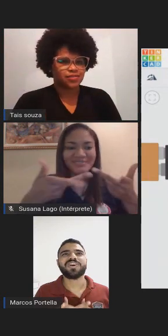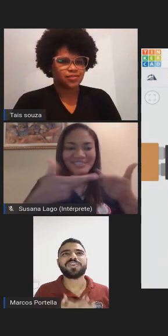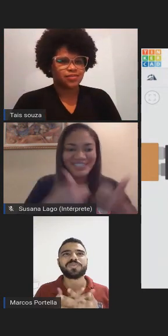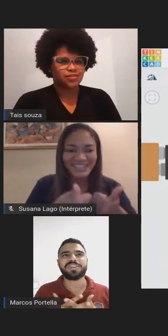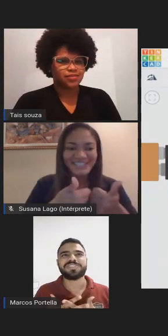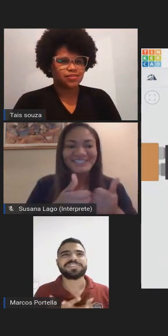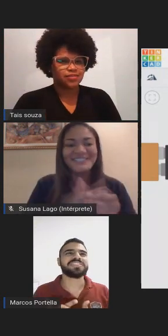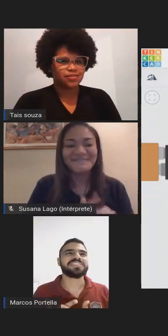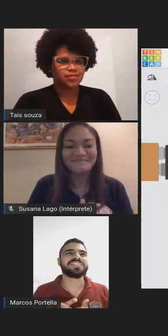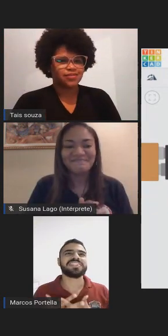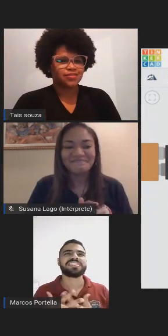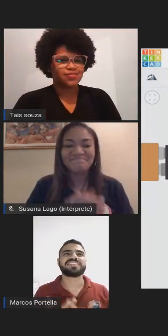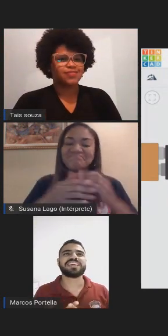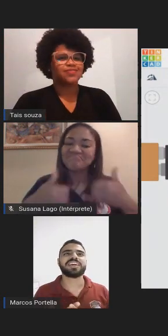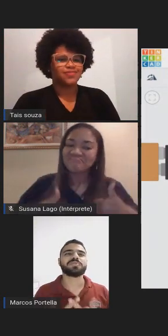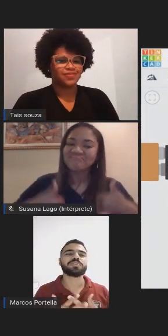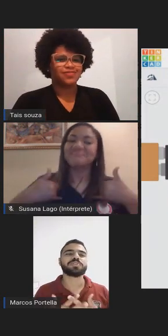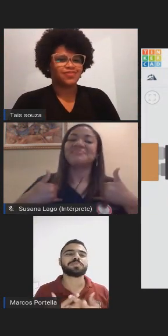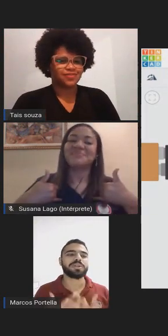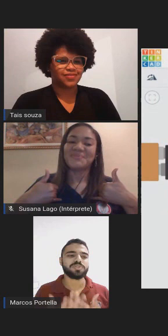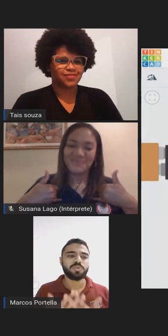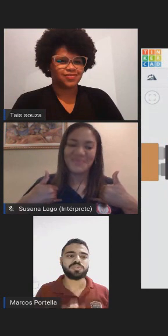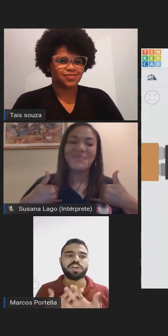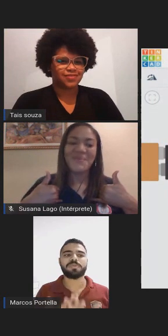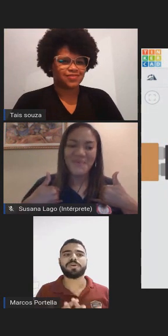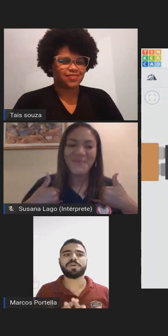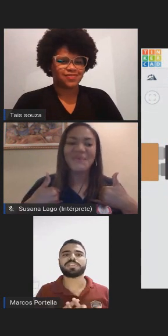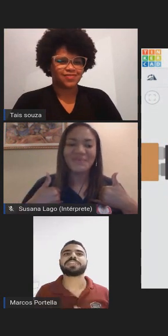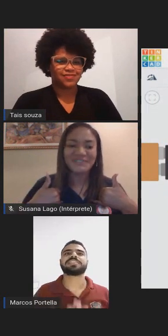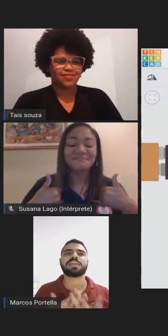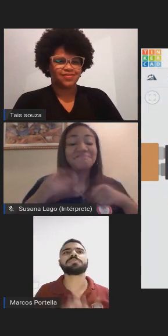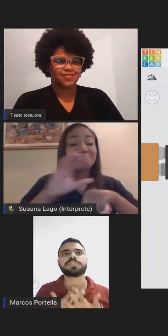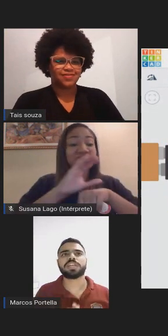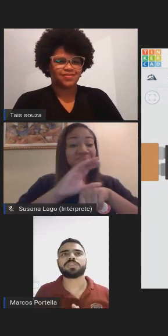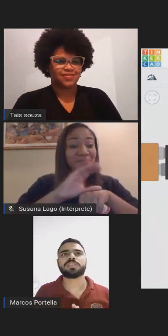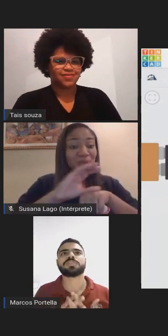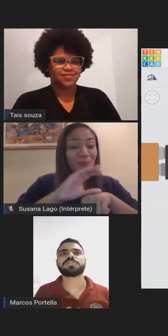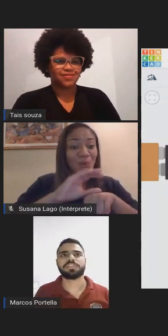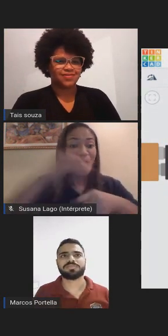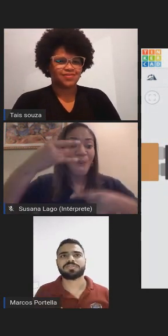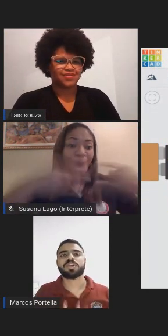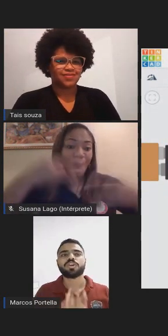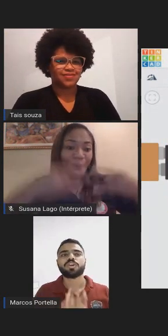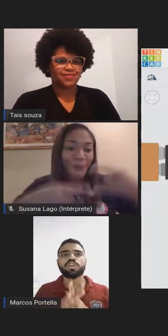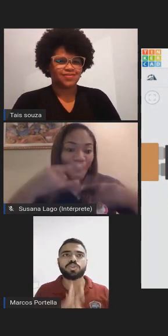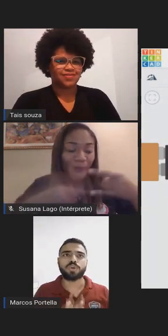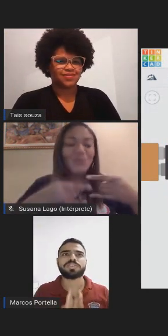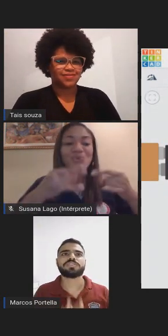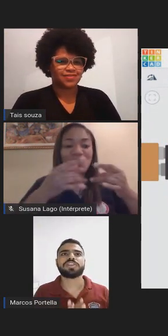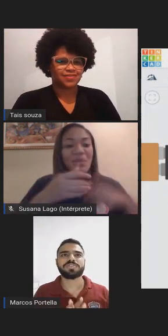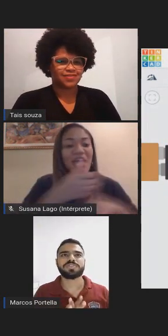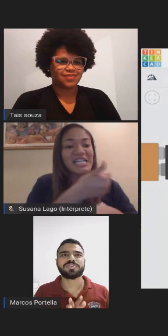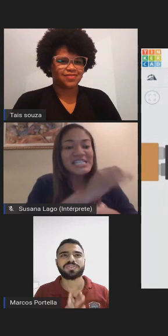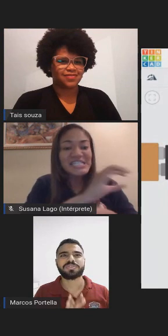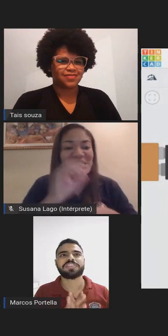Muito orgulho de ser um dos primeiros cursos de robótica 100% inclusivo. Todos os